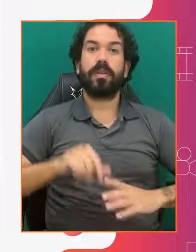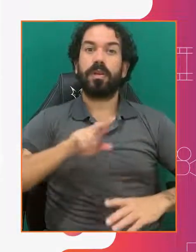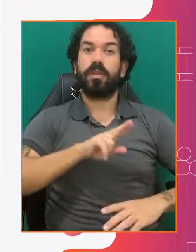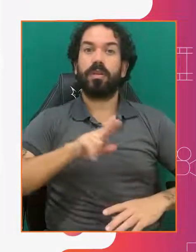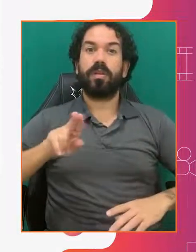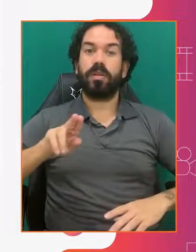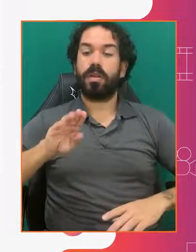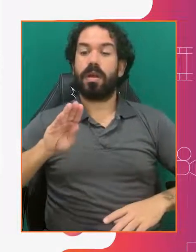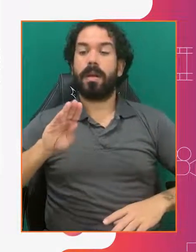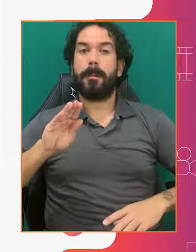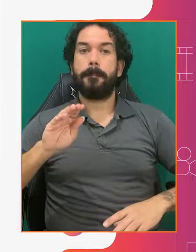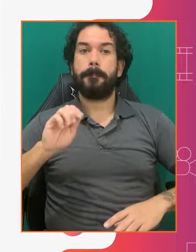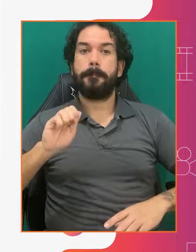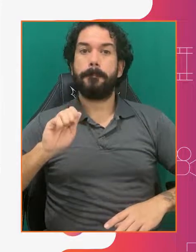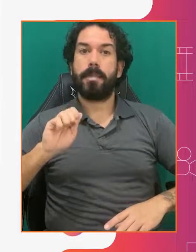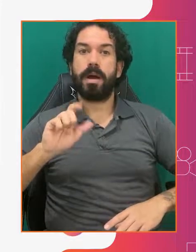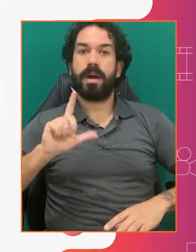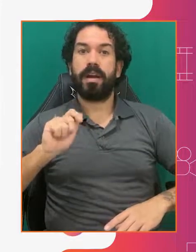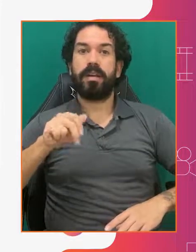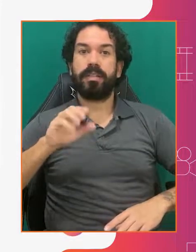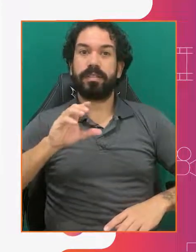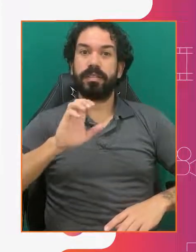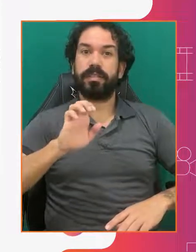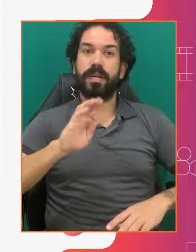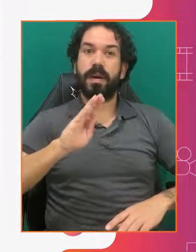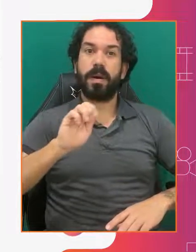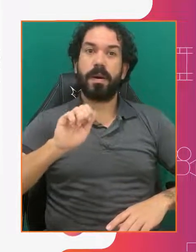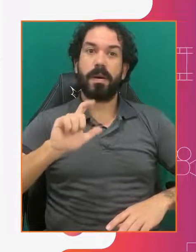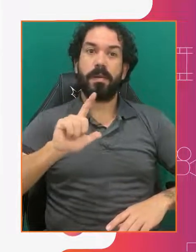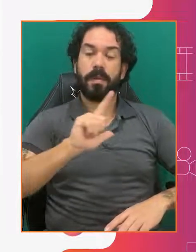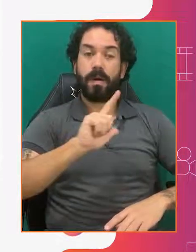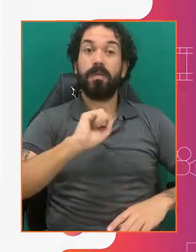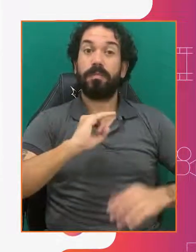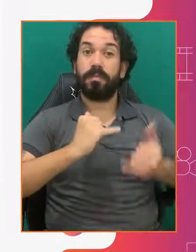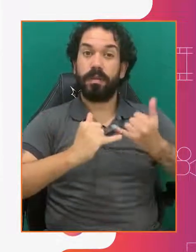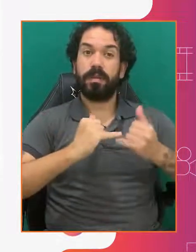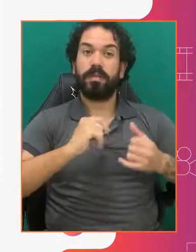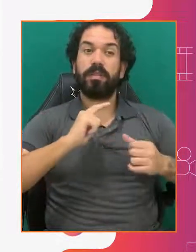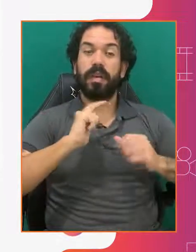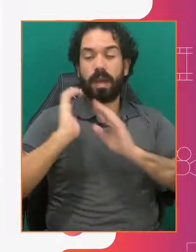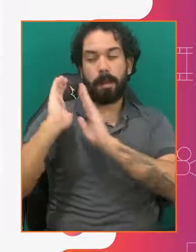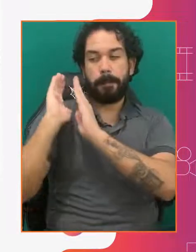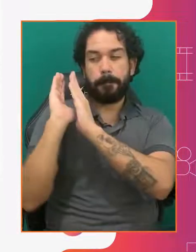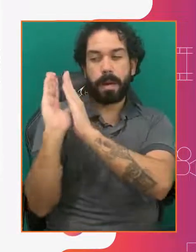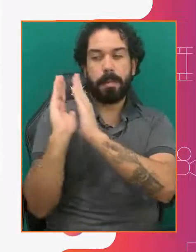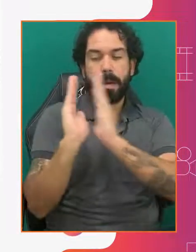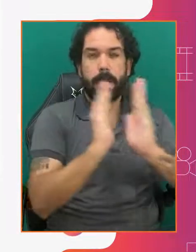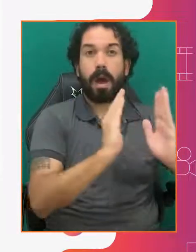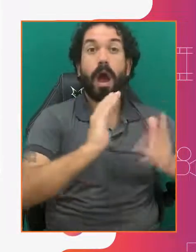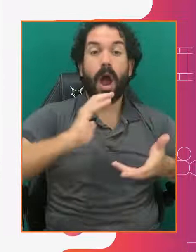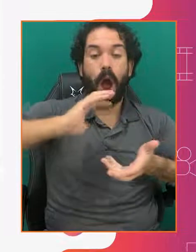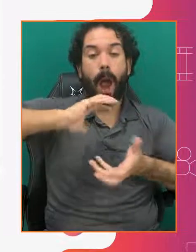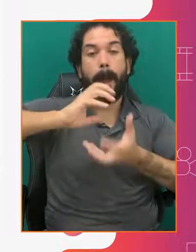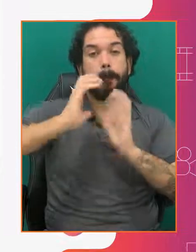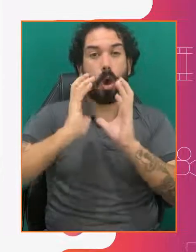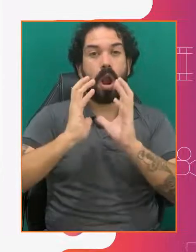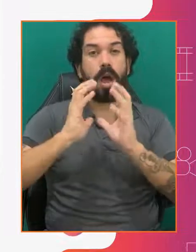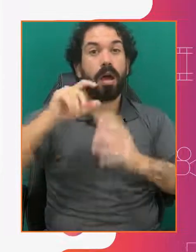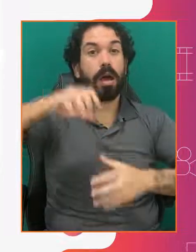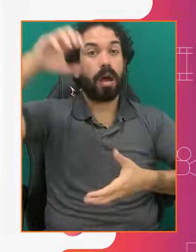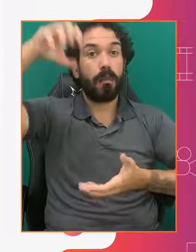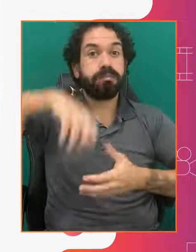de bouncing ball, que nada mais é do que animar quadro a quadro uma bola